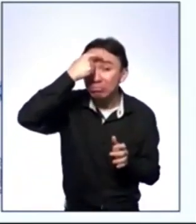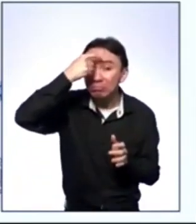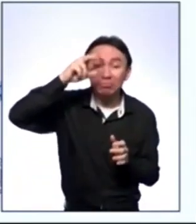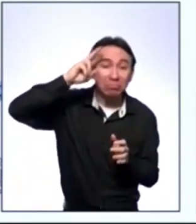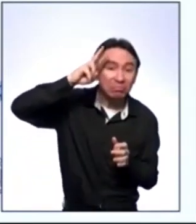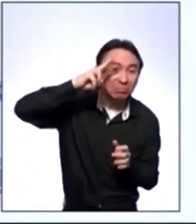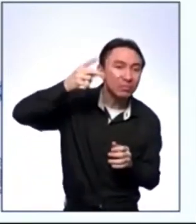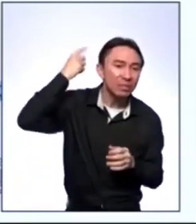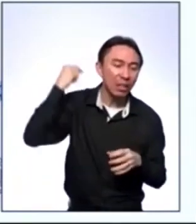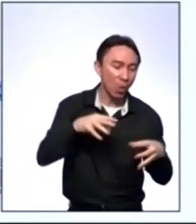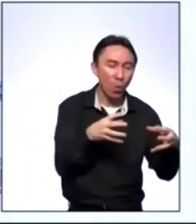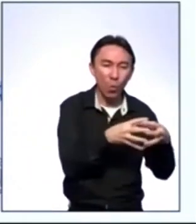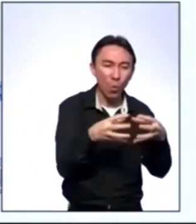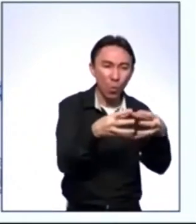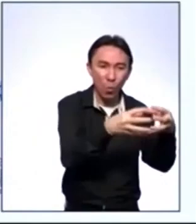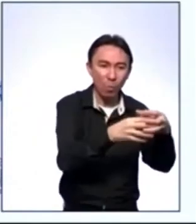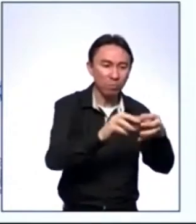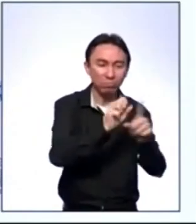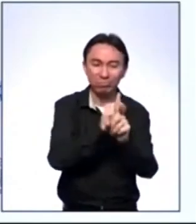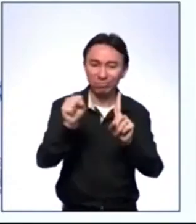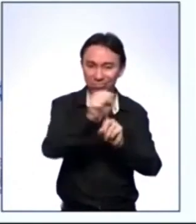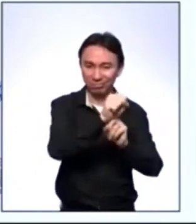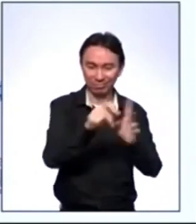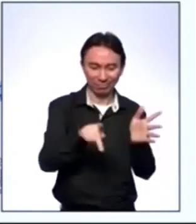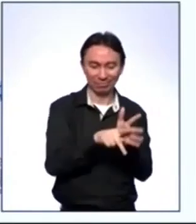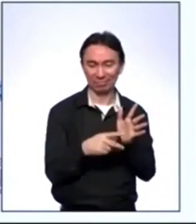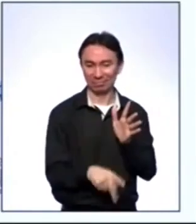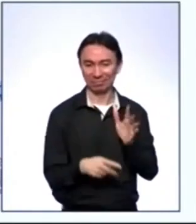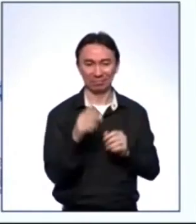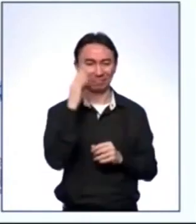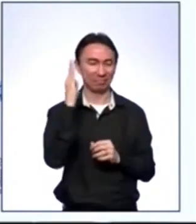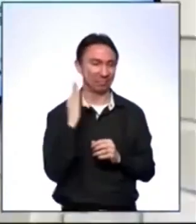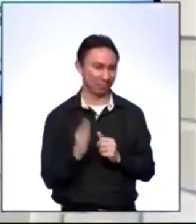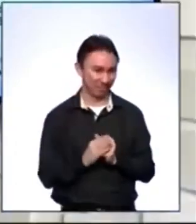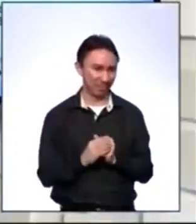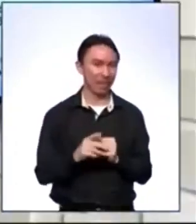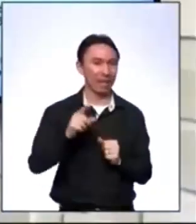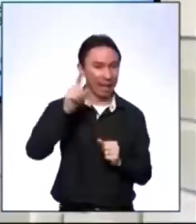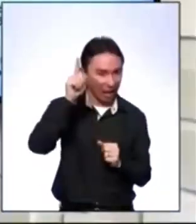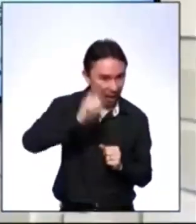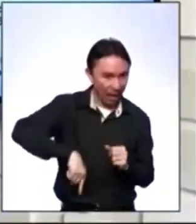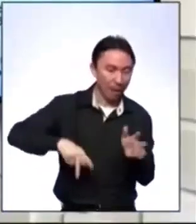diferentes grupos formadores da sociedade brasileira. Isso é patrimônio cultural